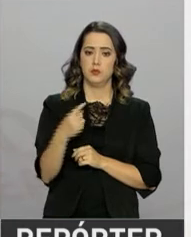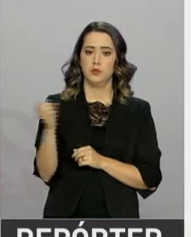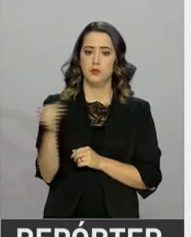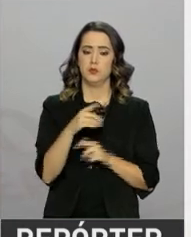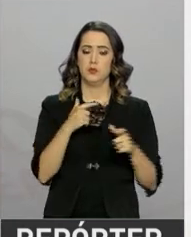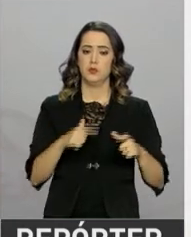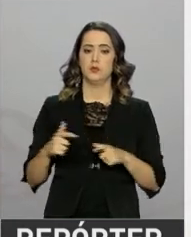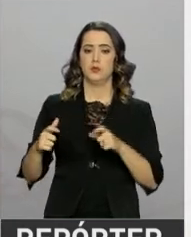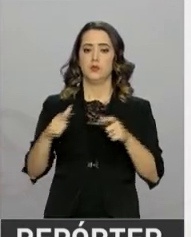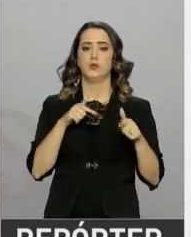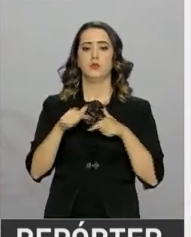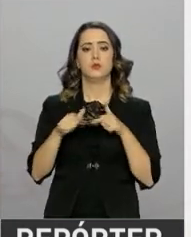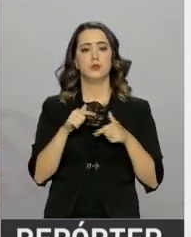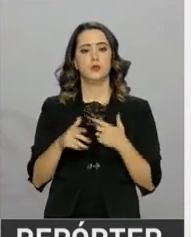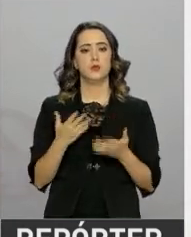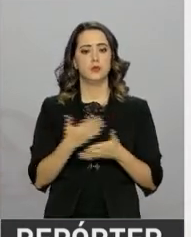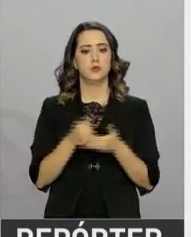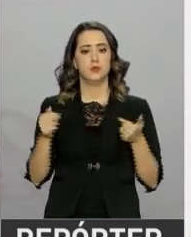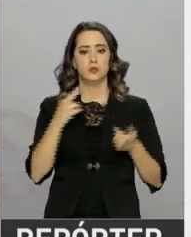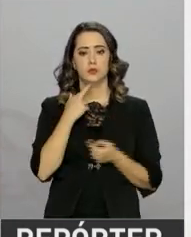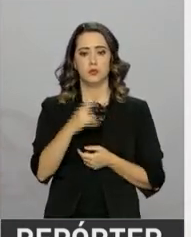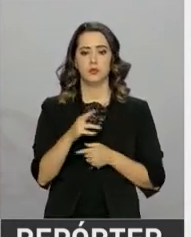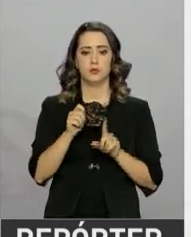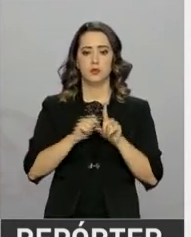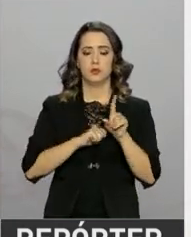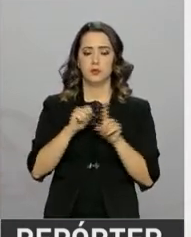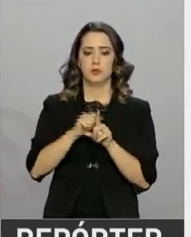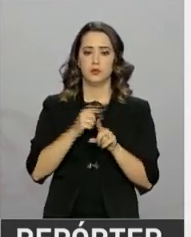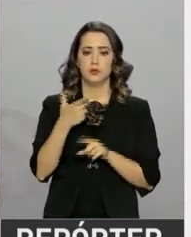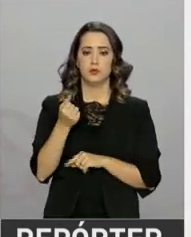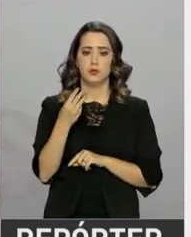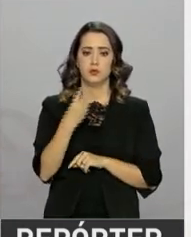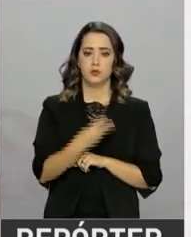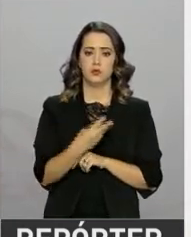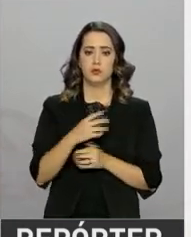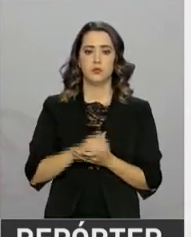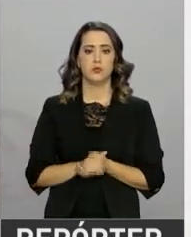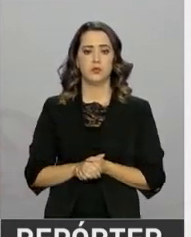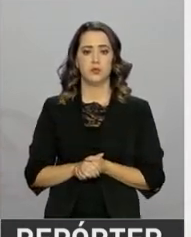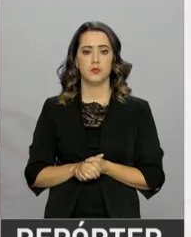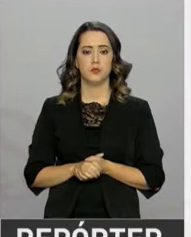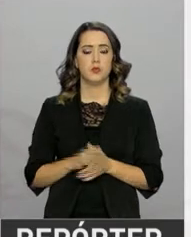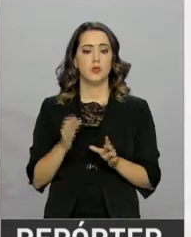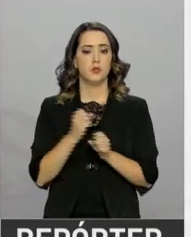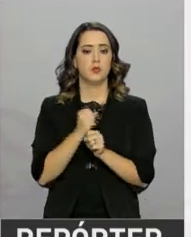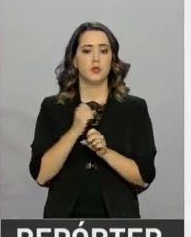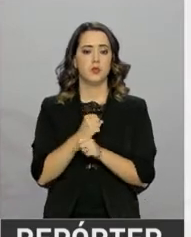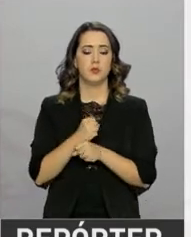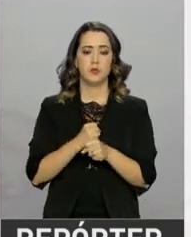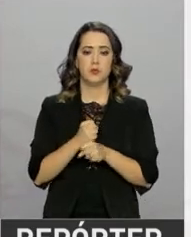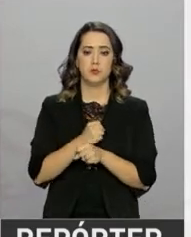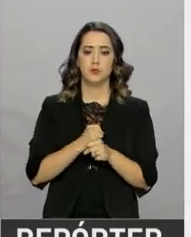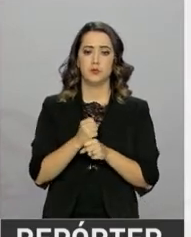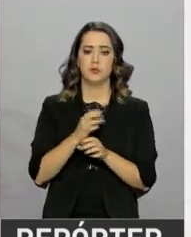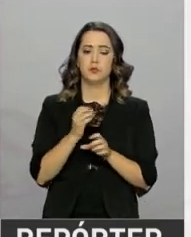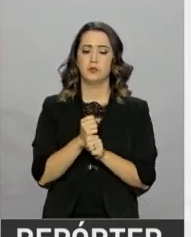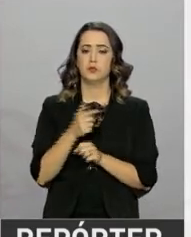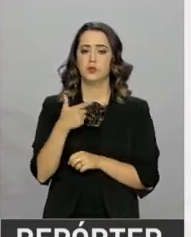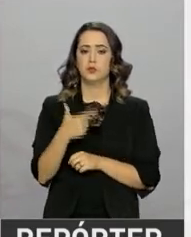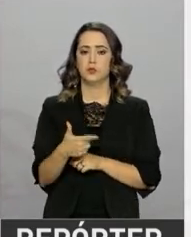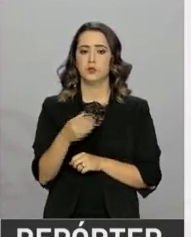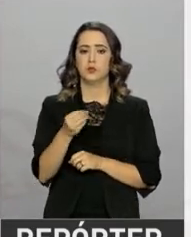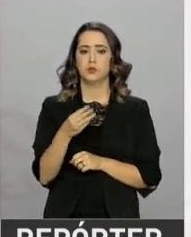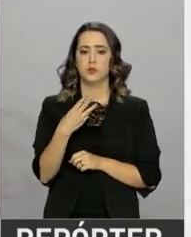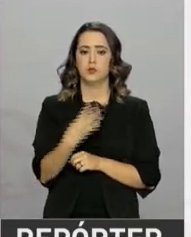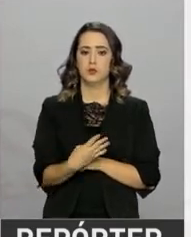56.151 novos postos de trabalho, o melhor resultado para o mês desde 2013. No acumulado do ano, o saldo está positivo